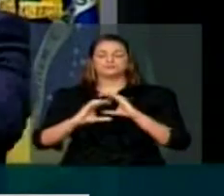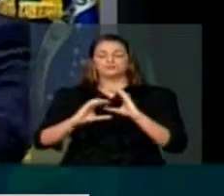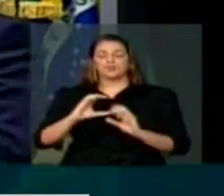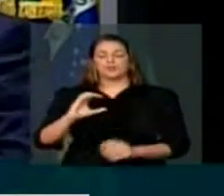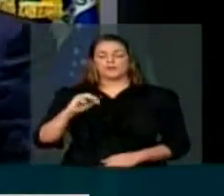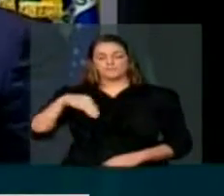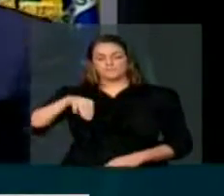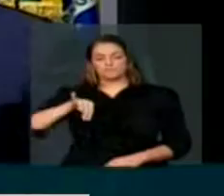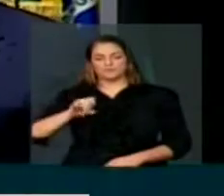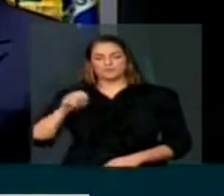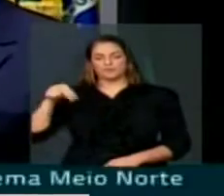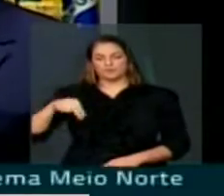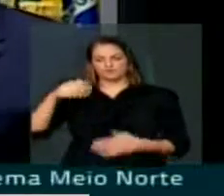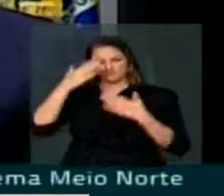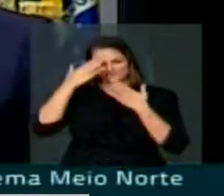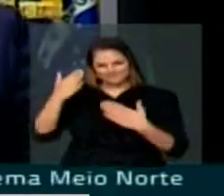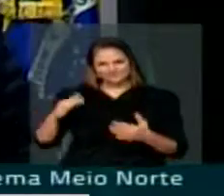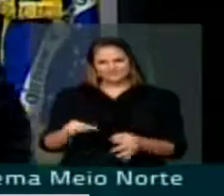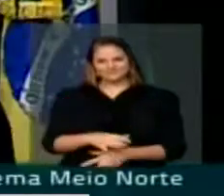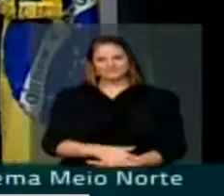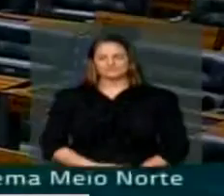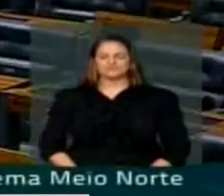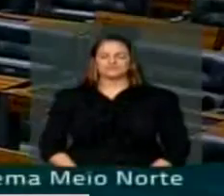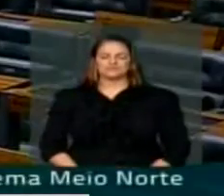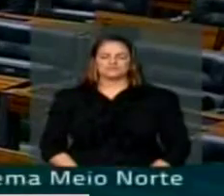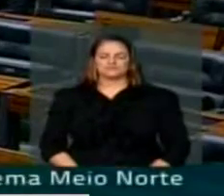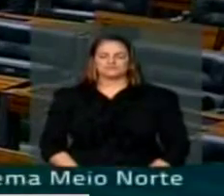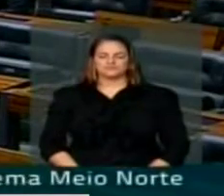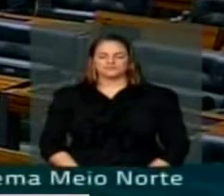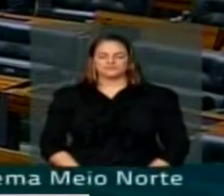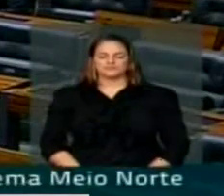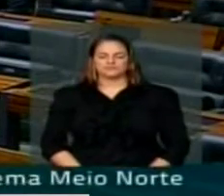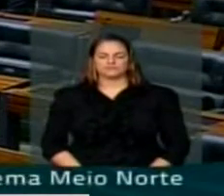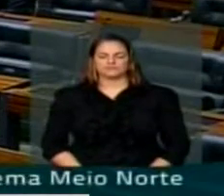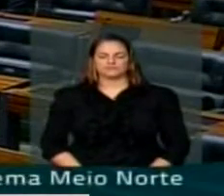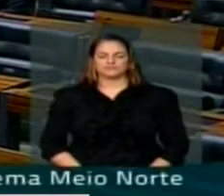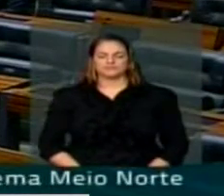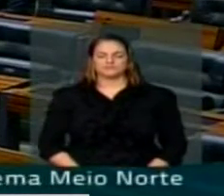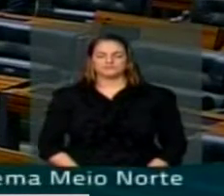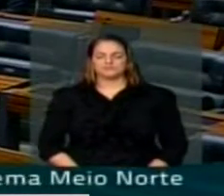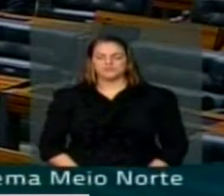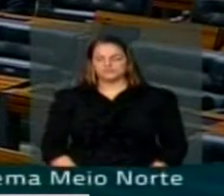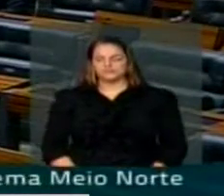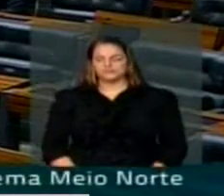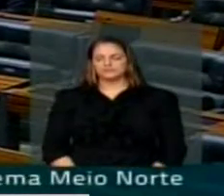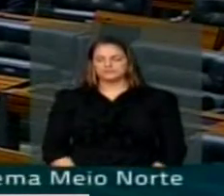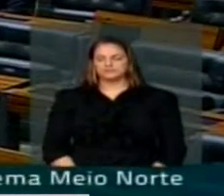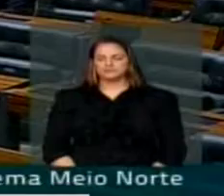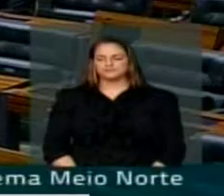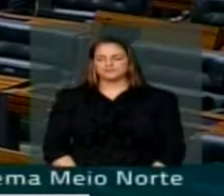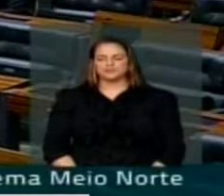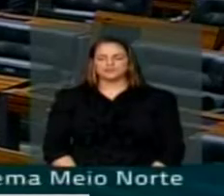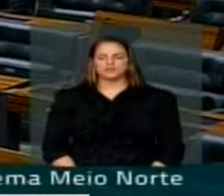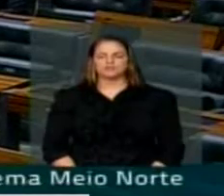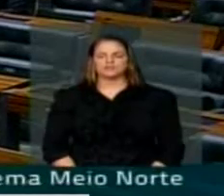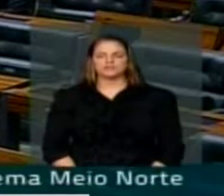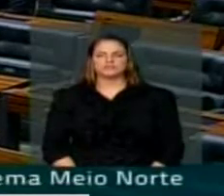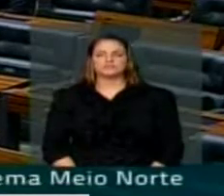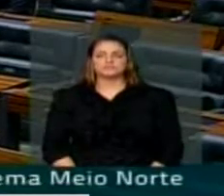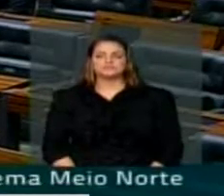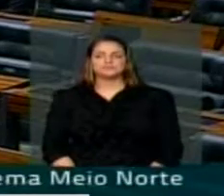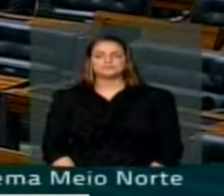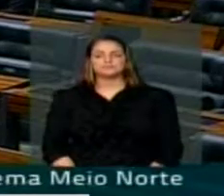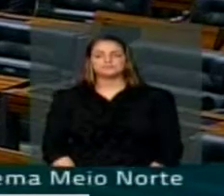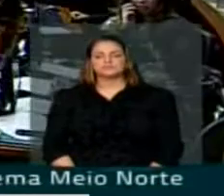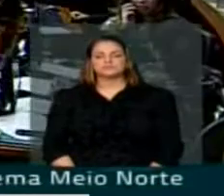de comunicação. Muito obrigado. 11 horas e 36 minutos, você acompanhou o